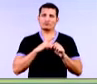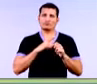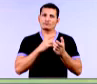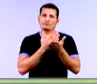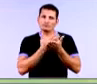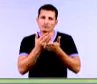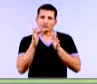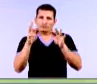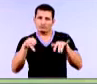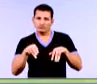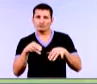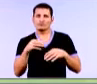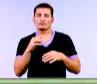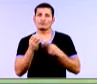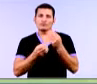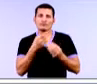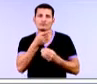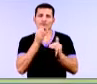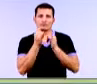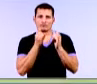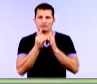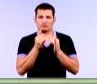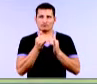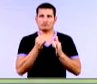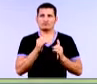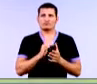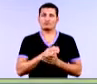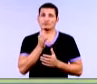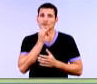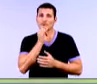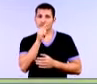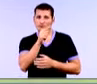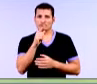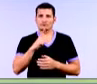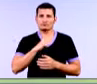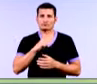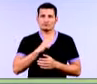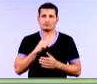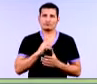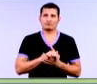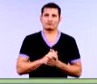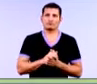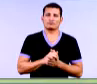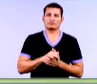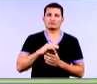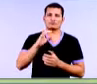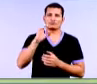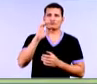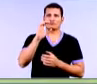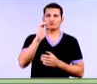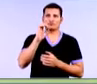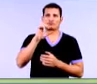ser trabalhado aquela informação. Um exemplo aqui, ó, é de um pseudocódigo.